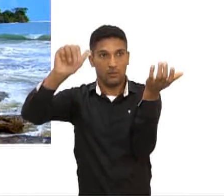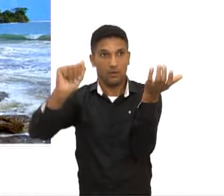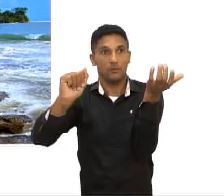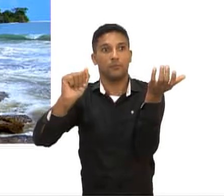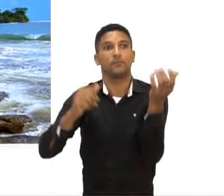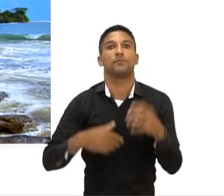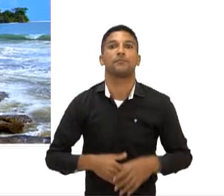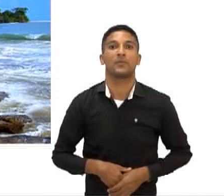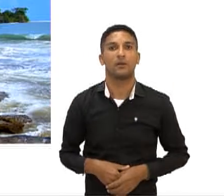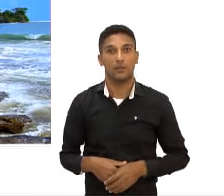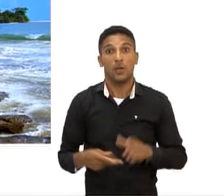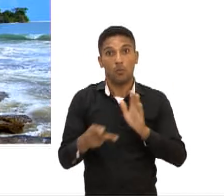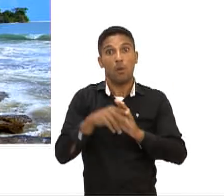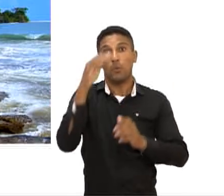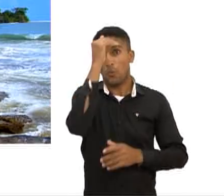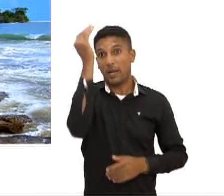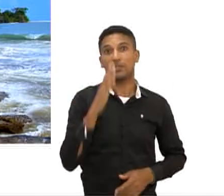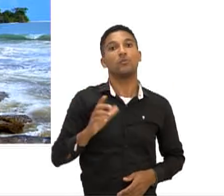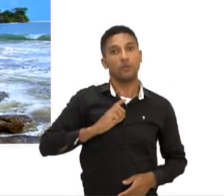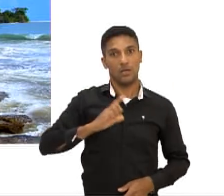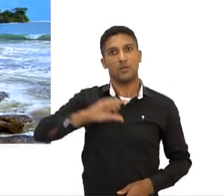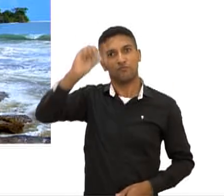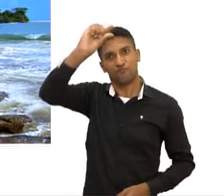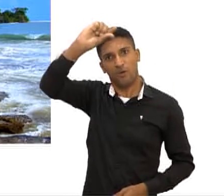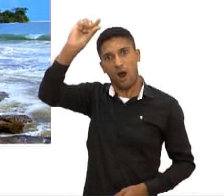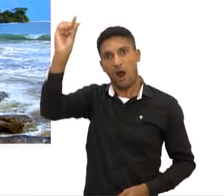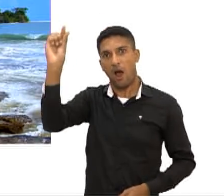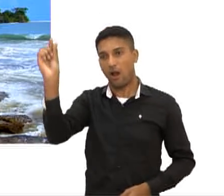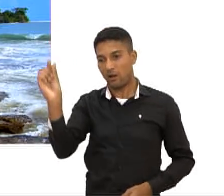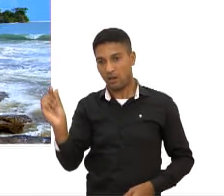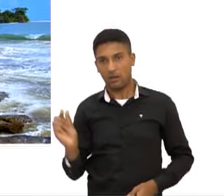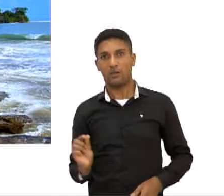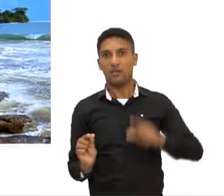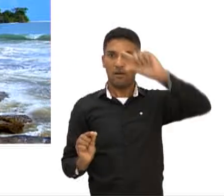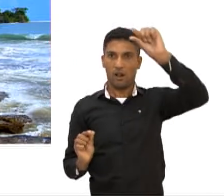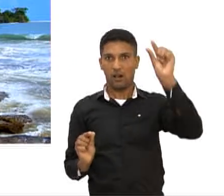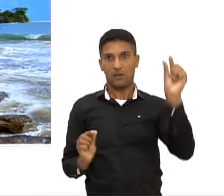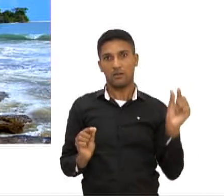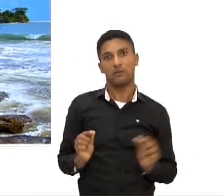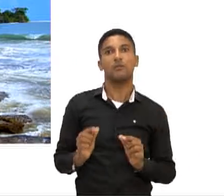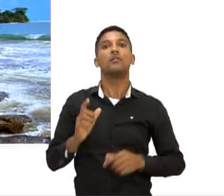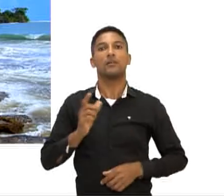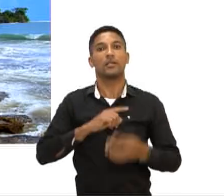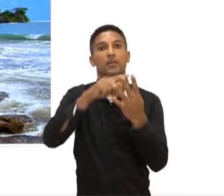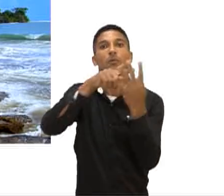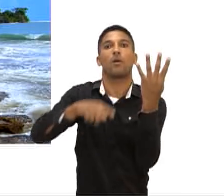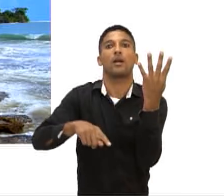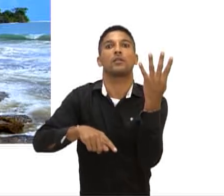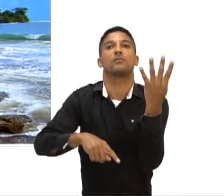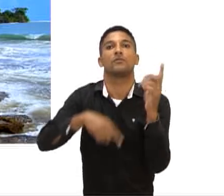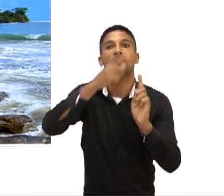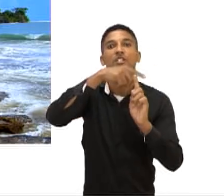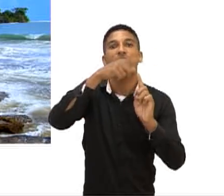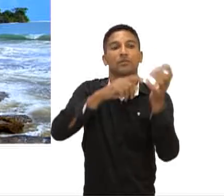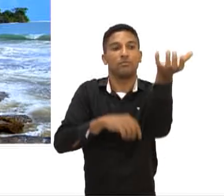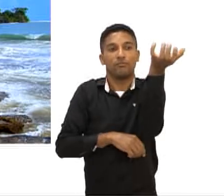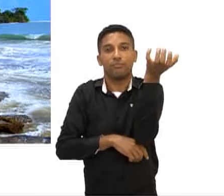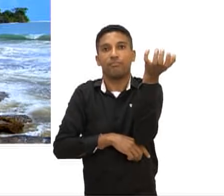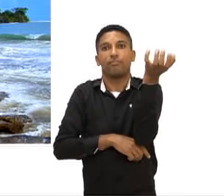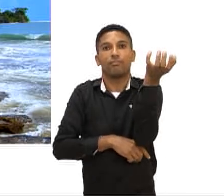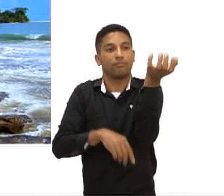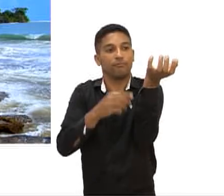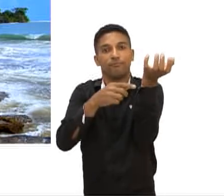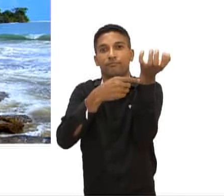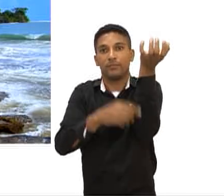características do solo, dos índices de umidade. São identificados 4 tipos de vegetação ao longo do